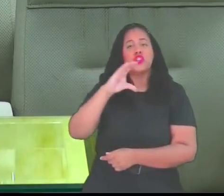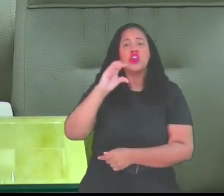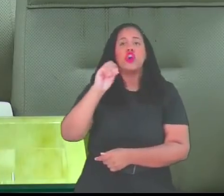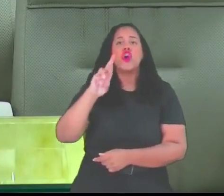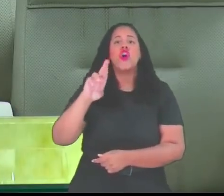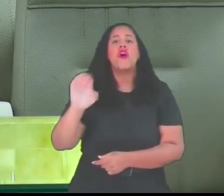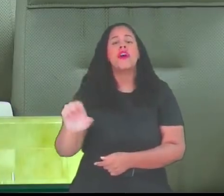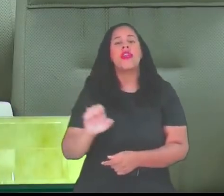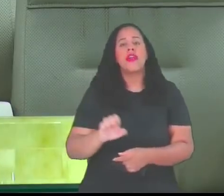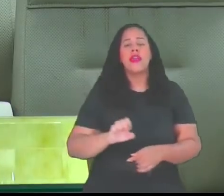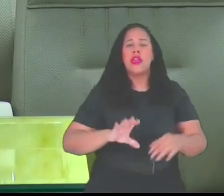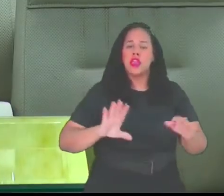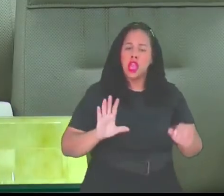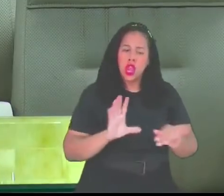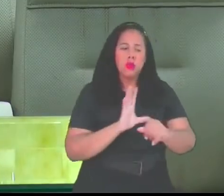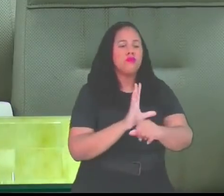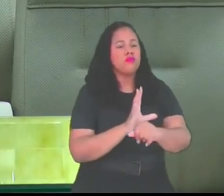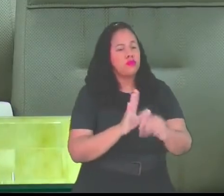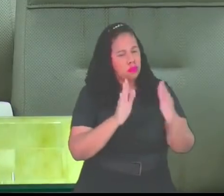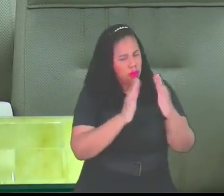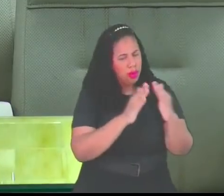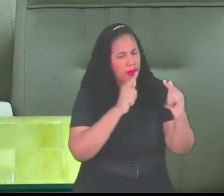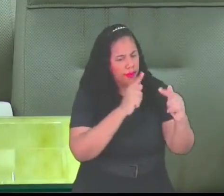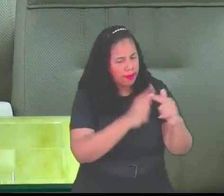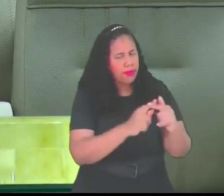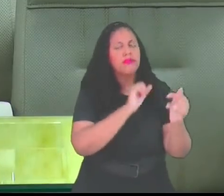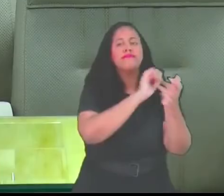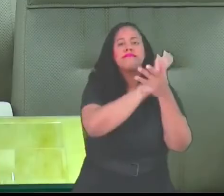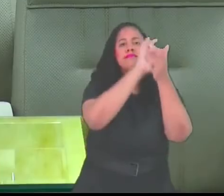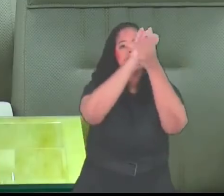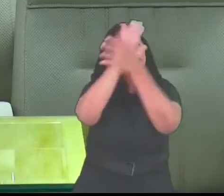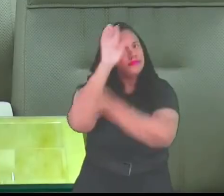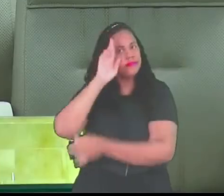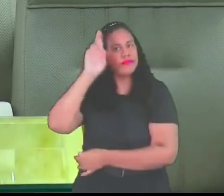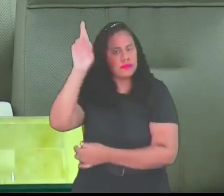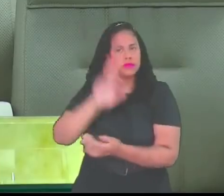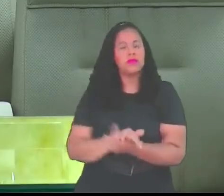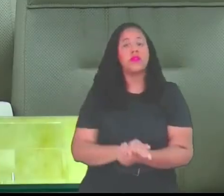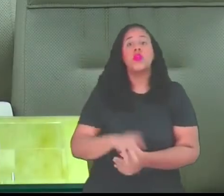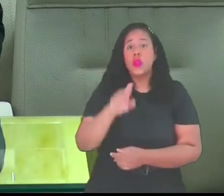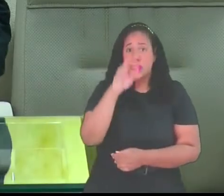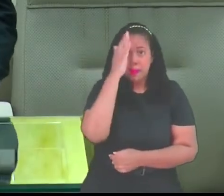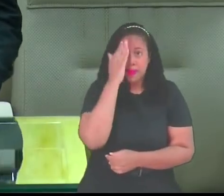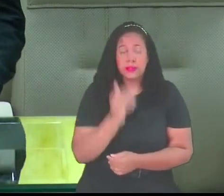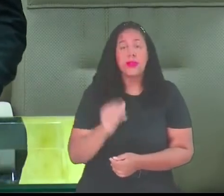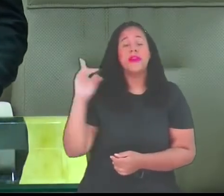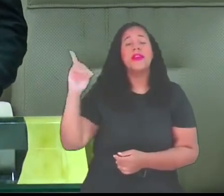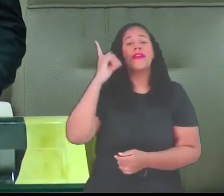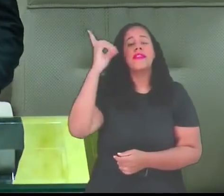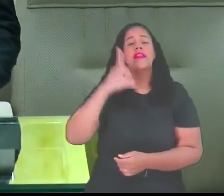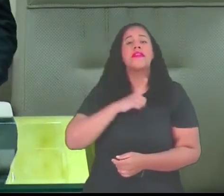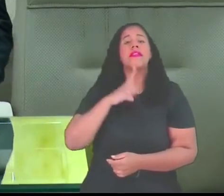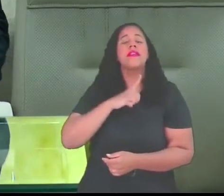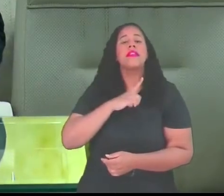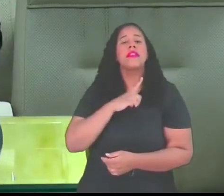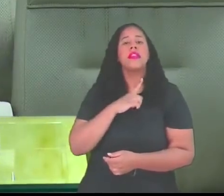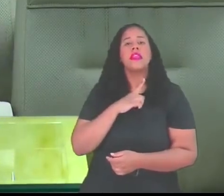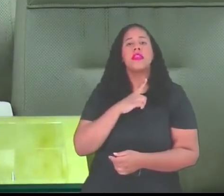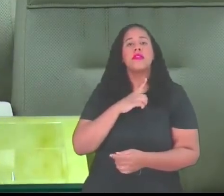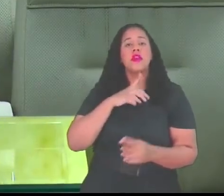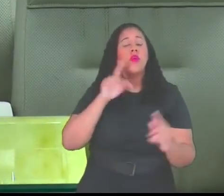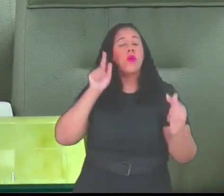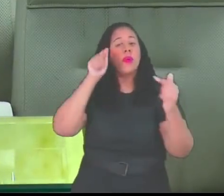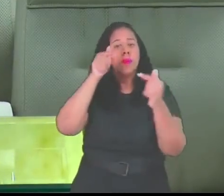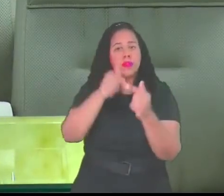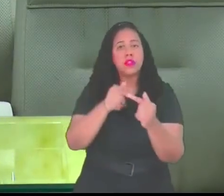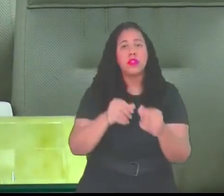uma congregação que louvavam a Deus, os irmãos sabem que Davi teve o intento de construir o